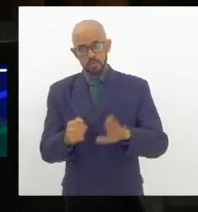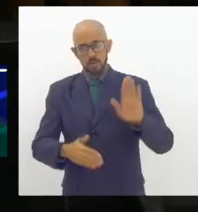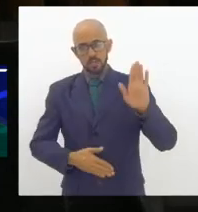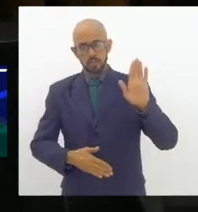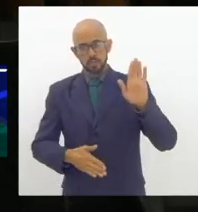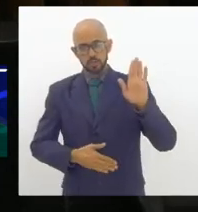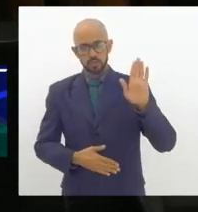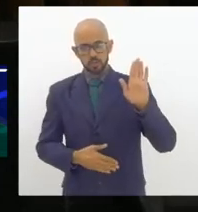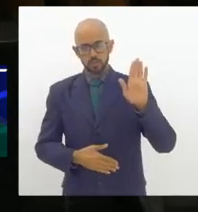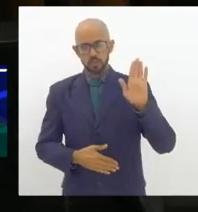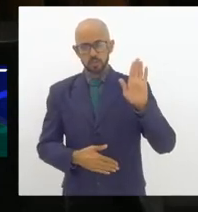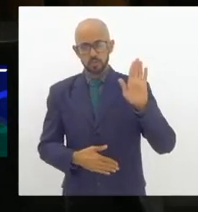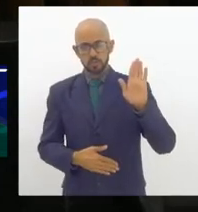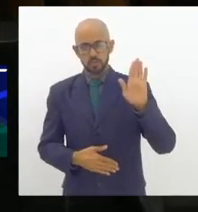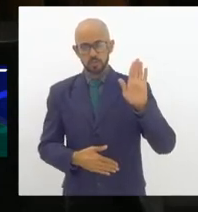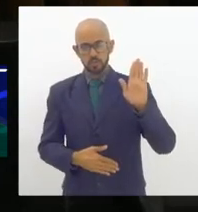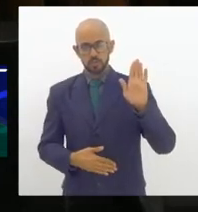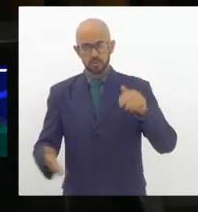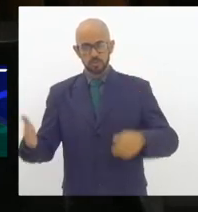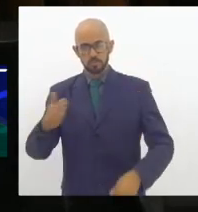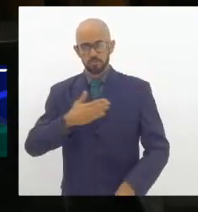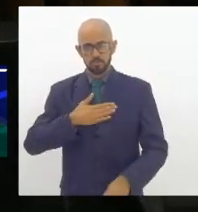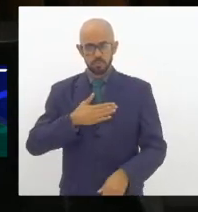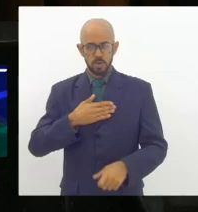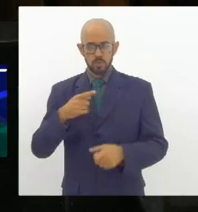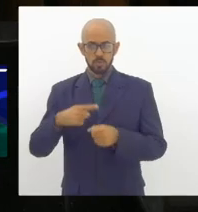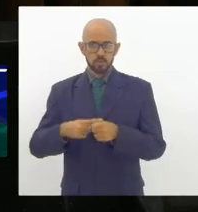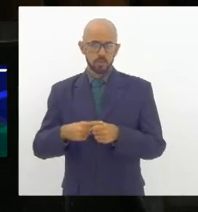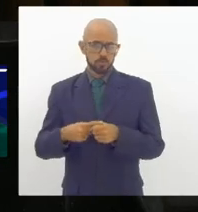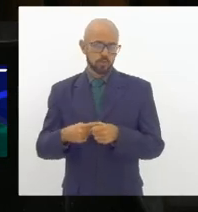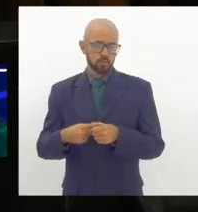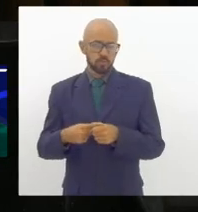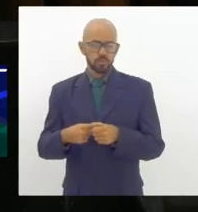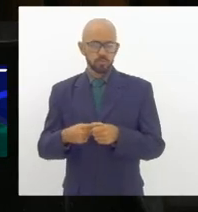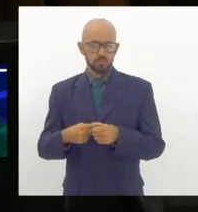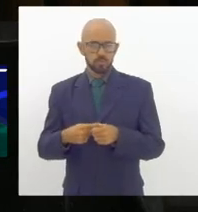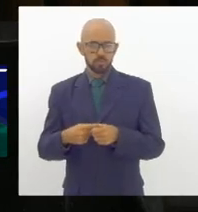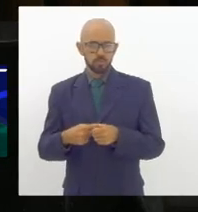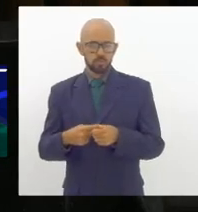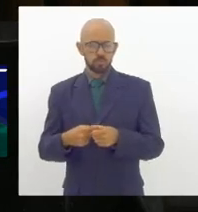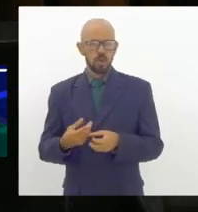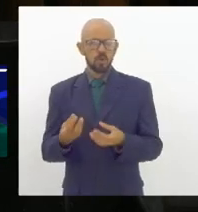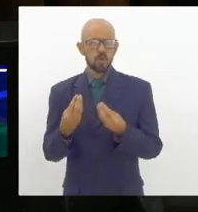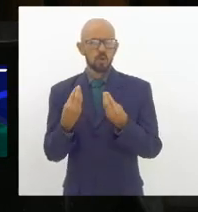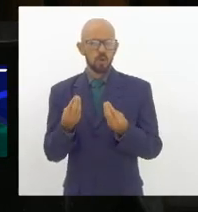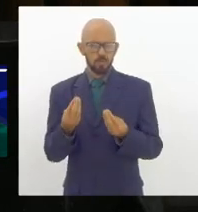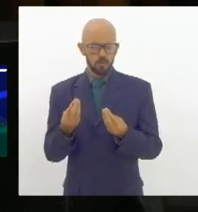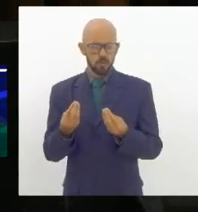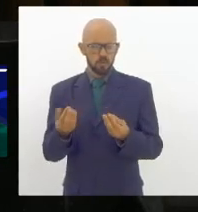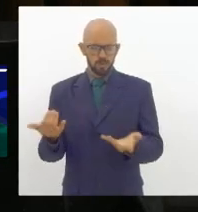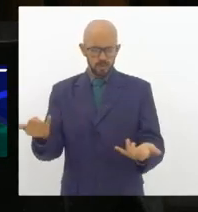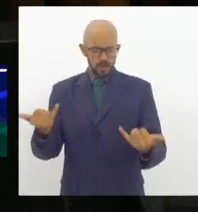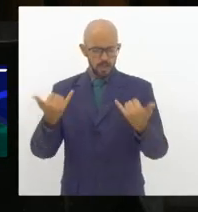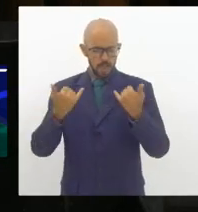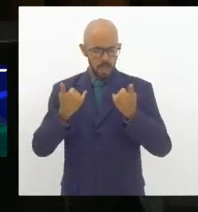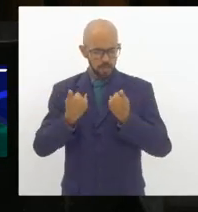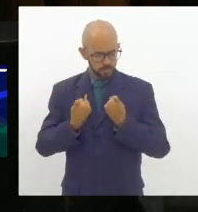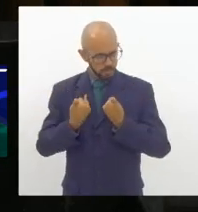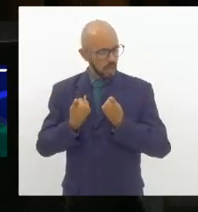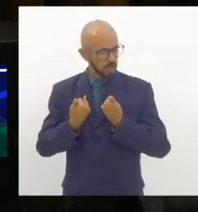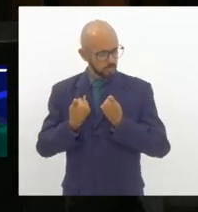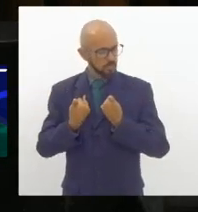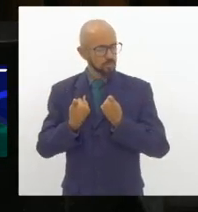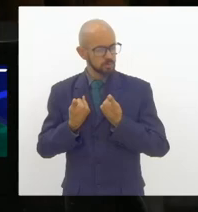bandidos no meu Município hora não existe informações inclusive